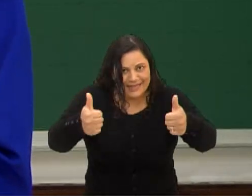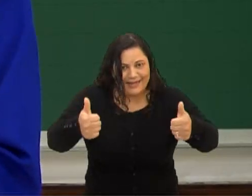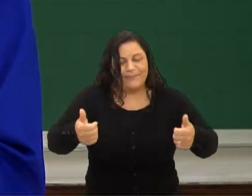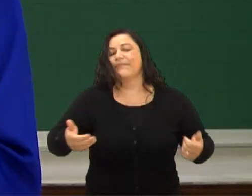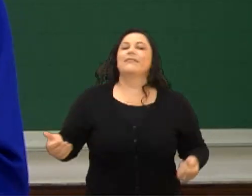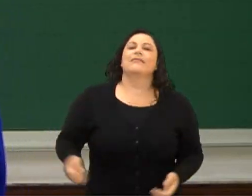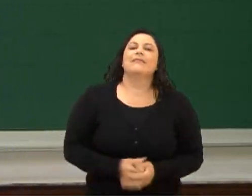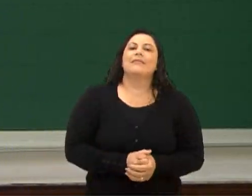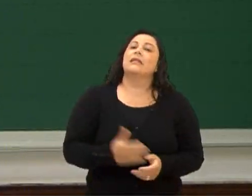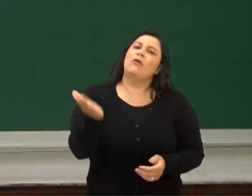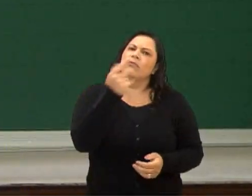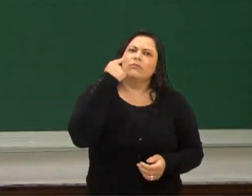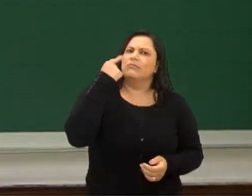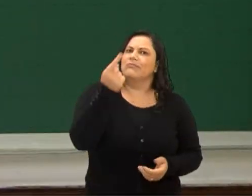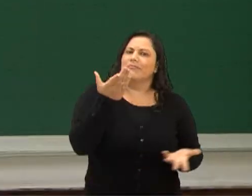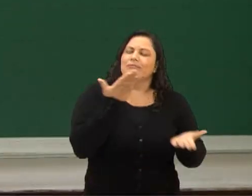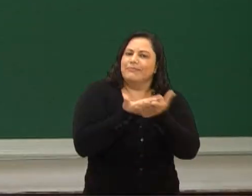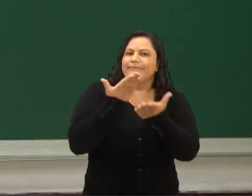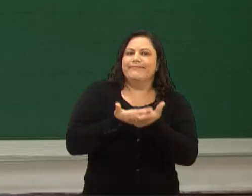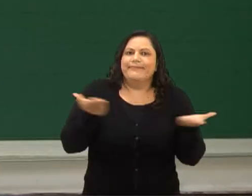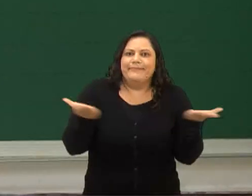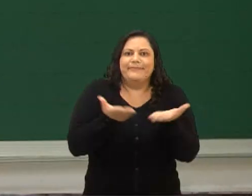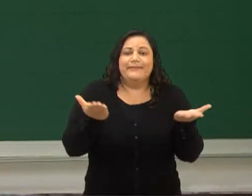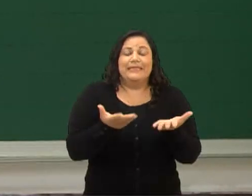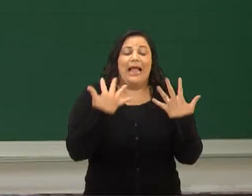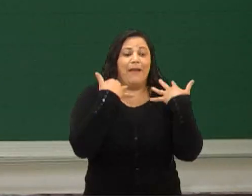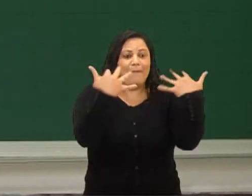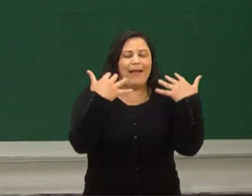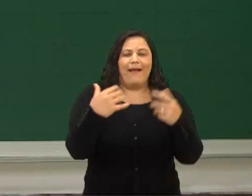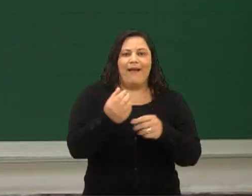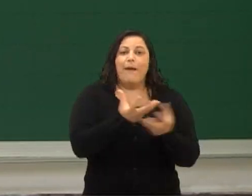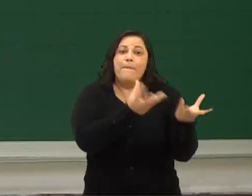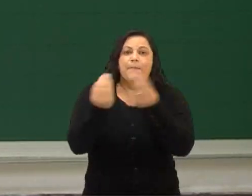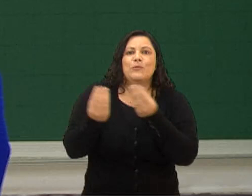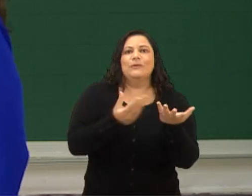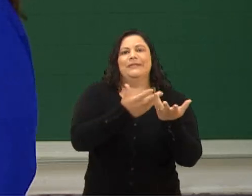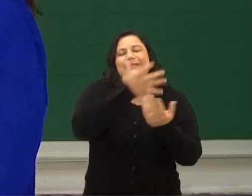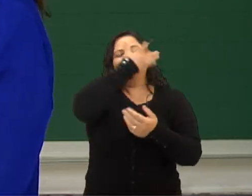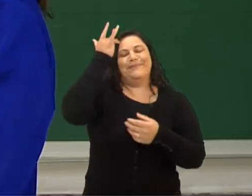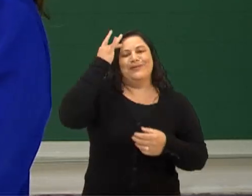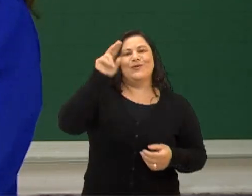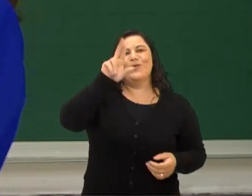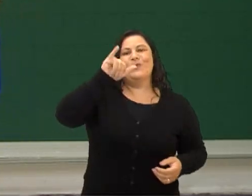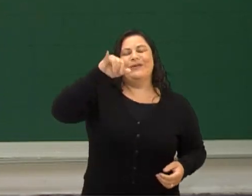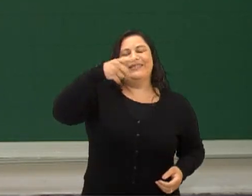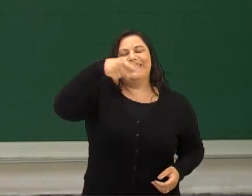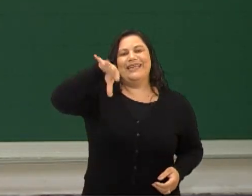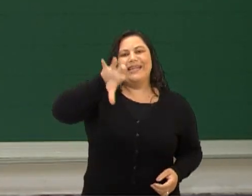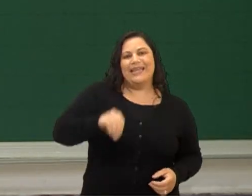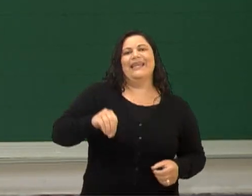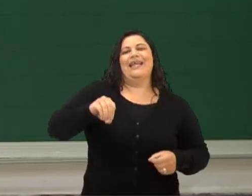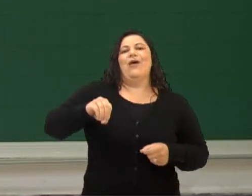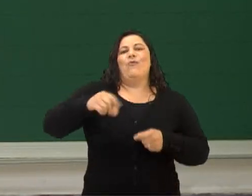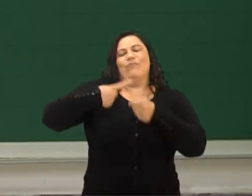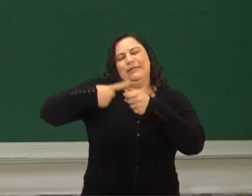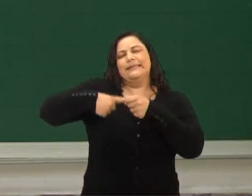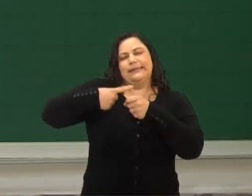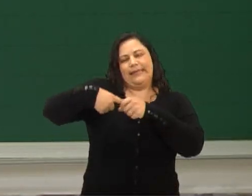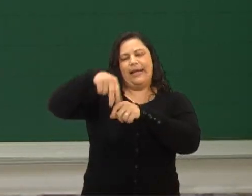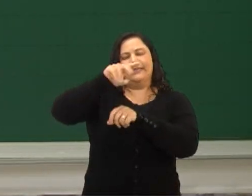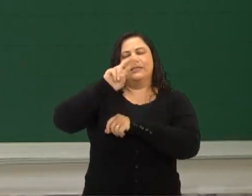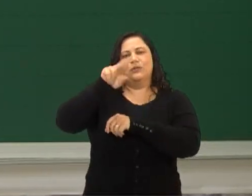vamos lá, pessoal, tem gente aqui de União da Vitória, professora Rosa. Tá pedindo para mandar